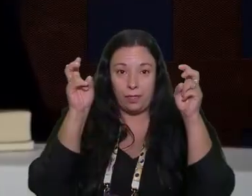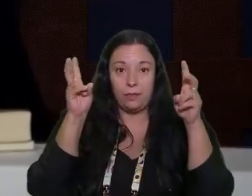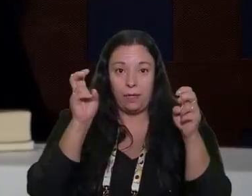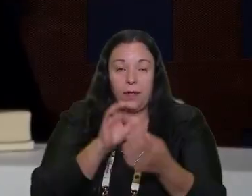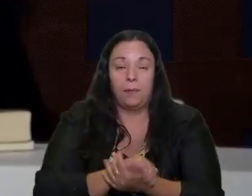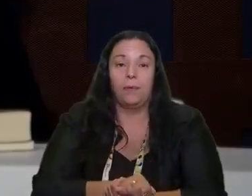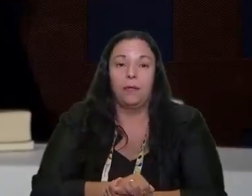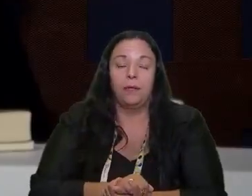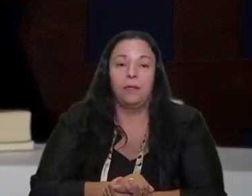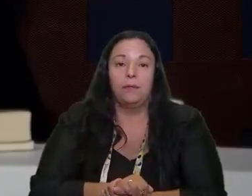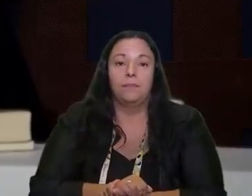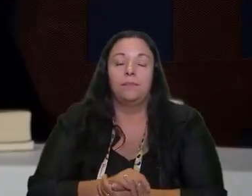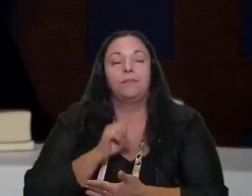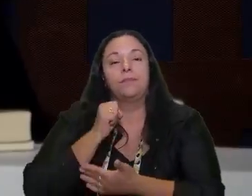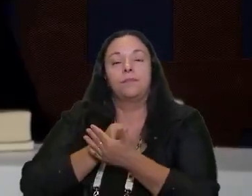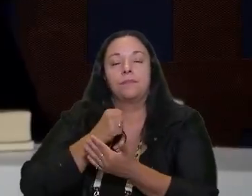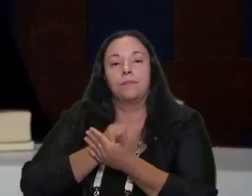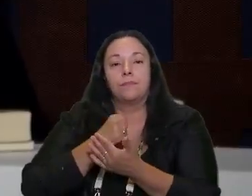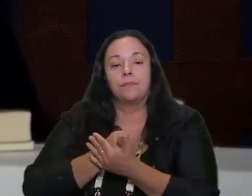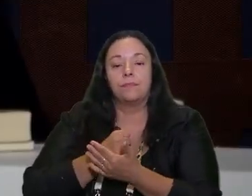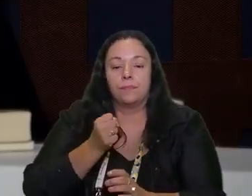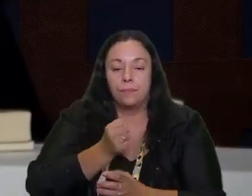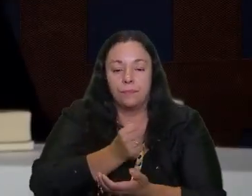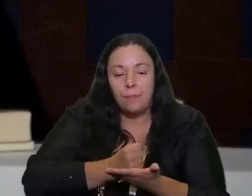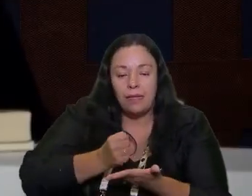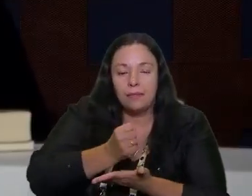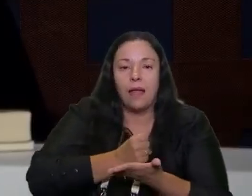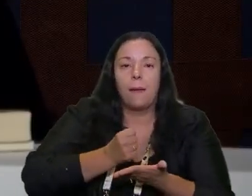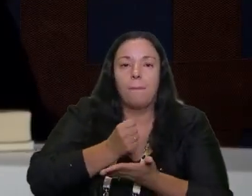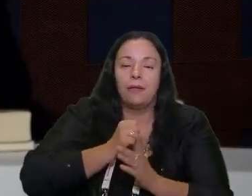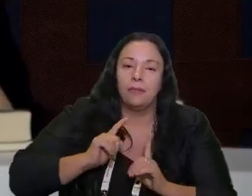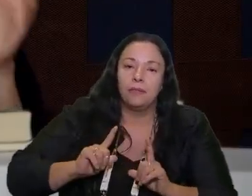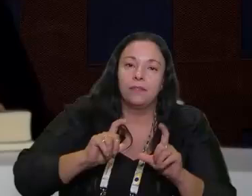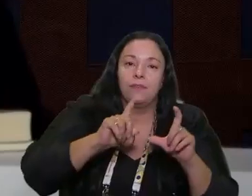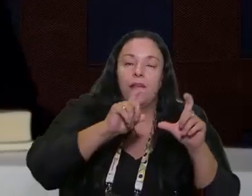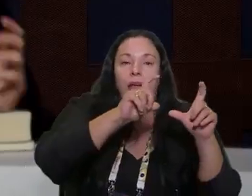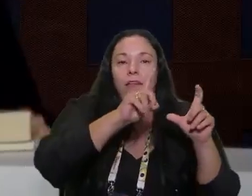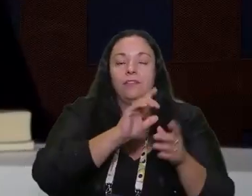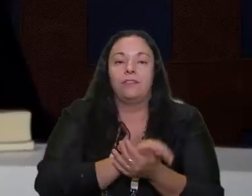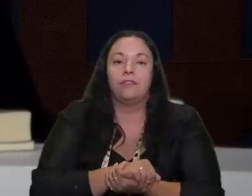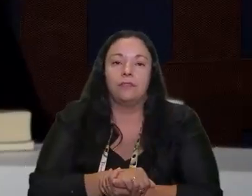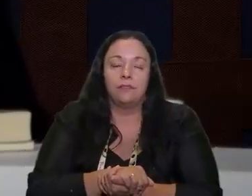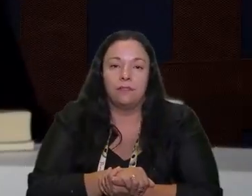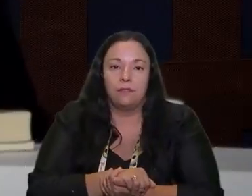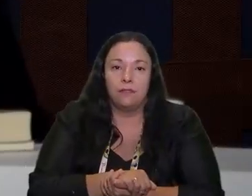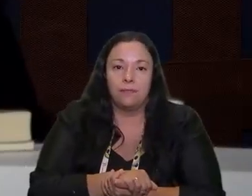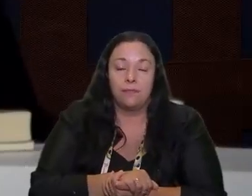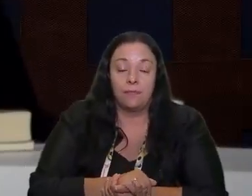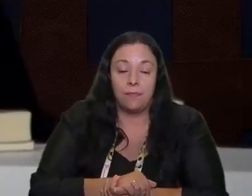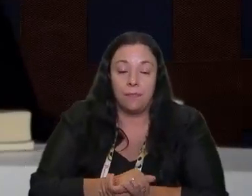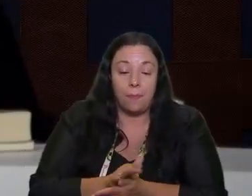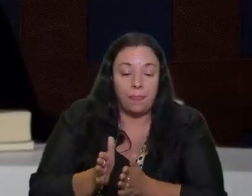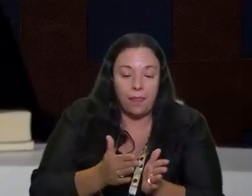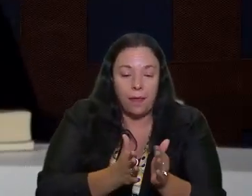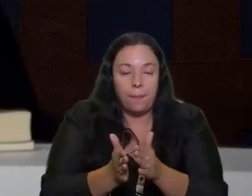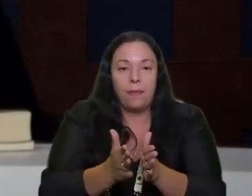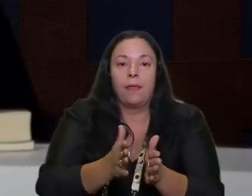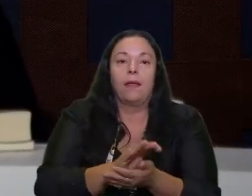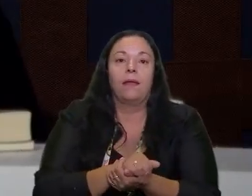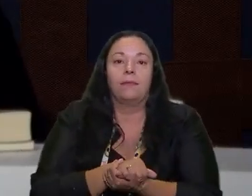foi construído basicamente dessas andanças e desses devaneios de caminhar até o